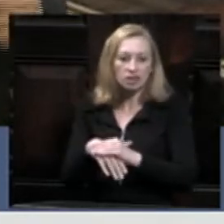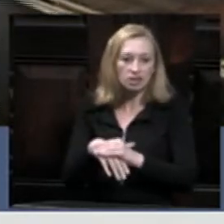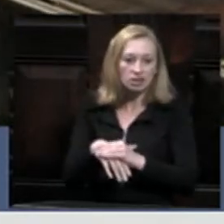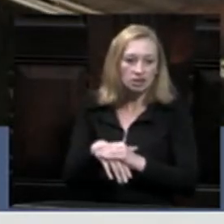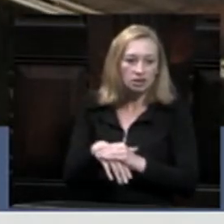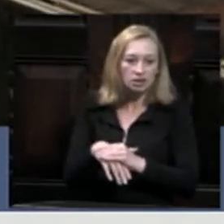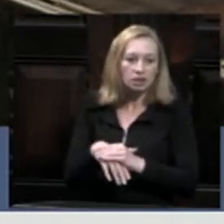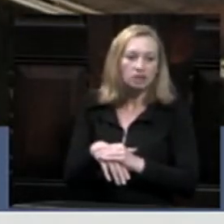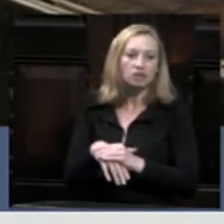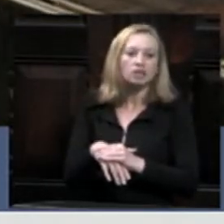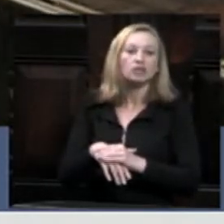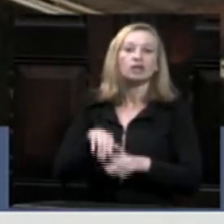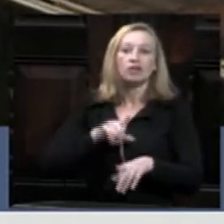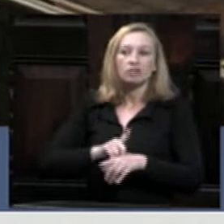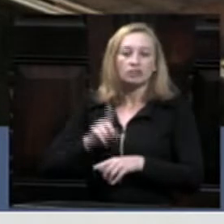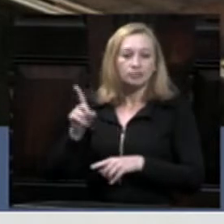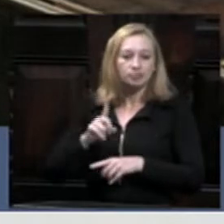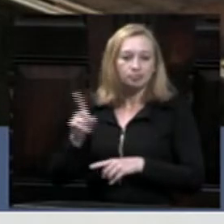com os ritos daquela entidade,